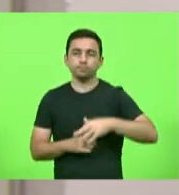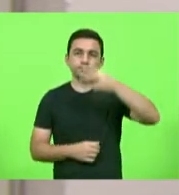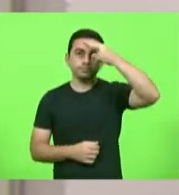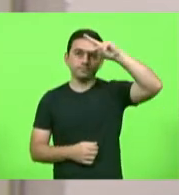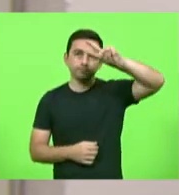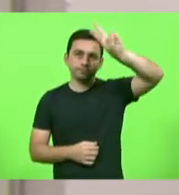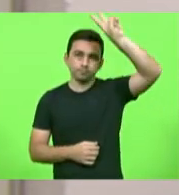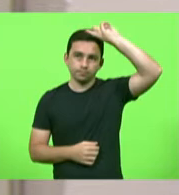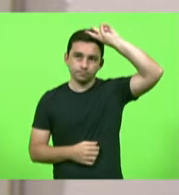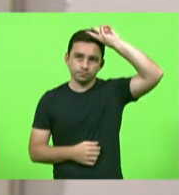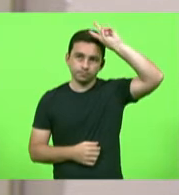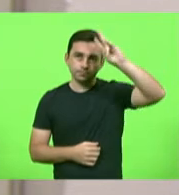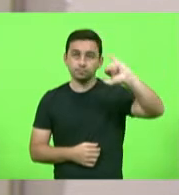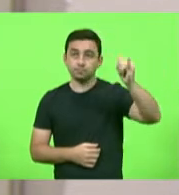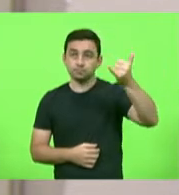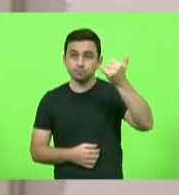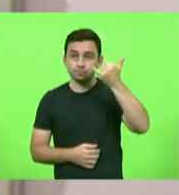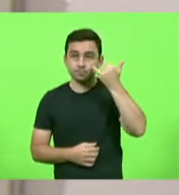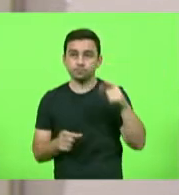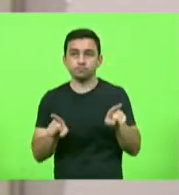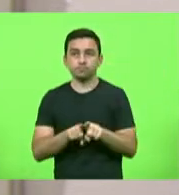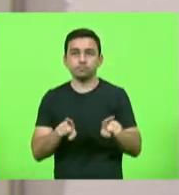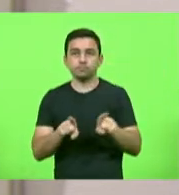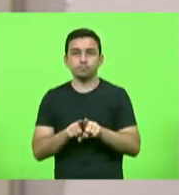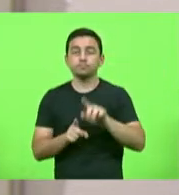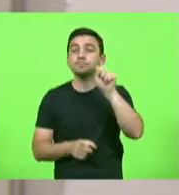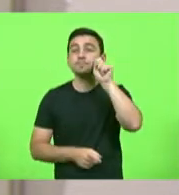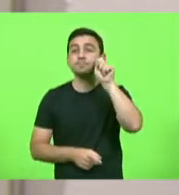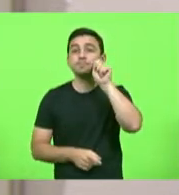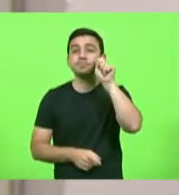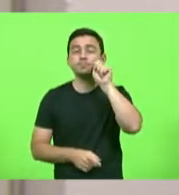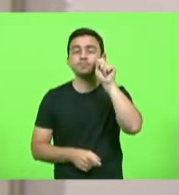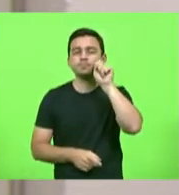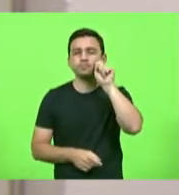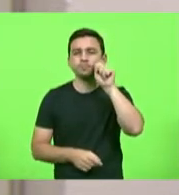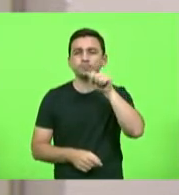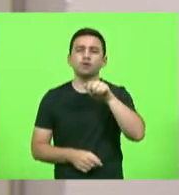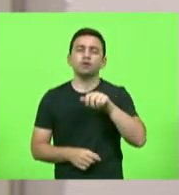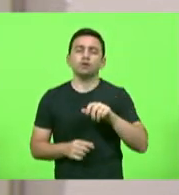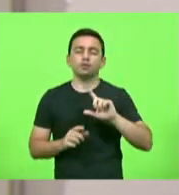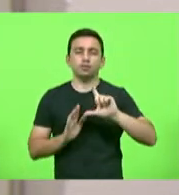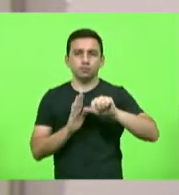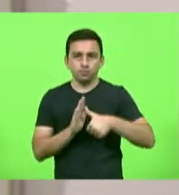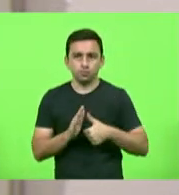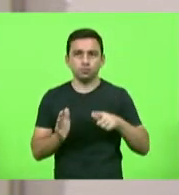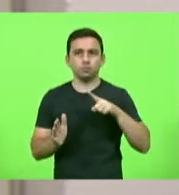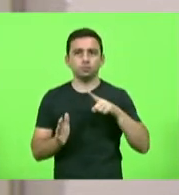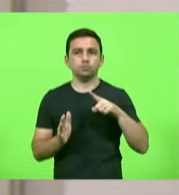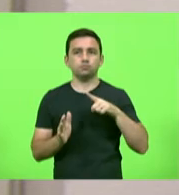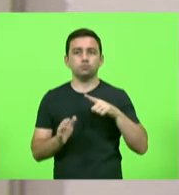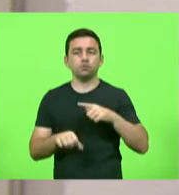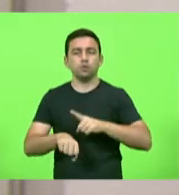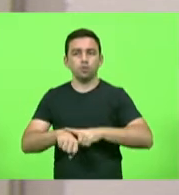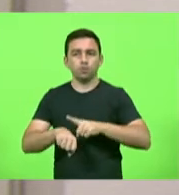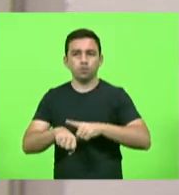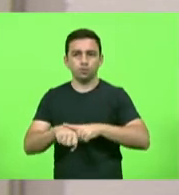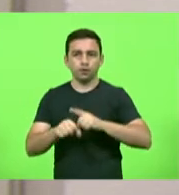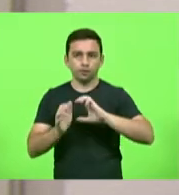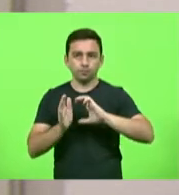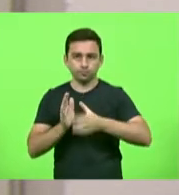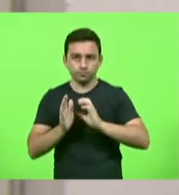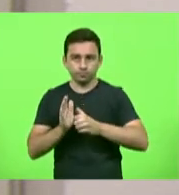Caropreso, Gessé Lopes e a senhora deputada Ana Caroline Campagnolo. Grande expediente. Neste horário destinado aos partidos